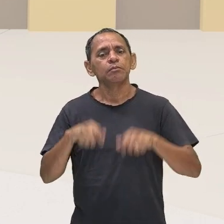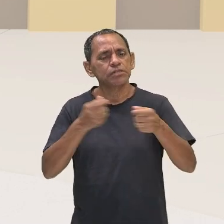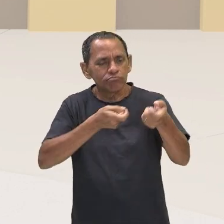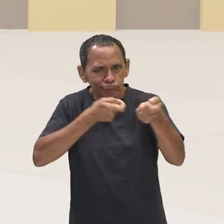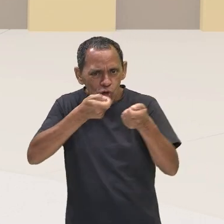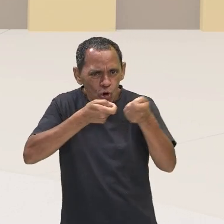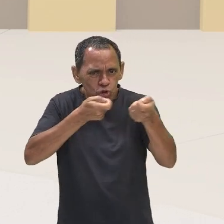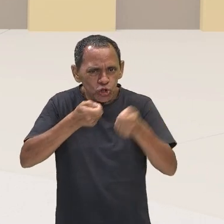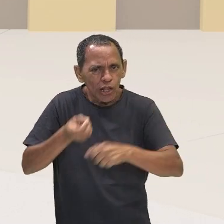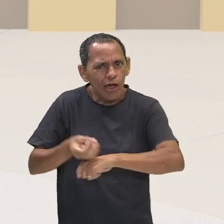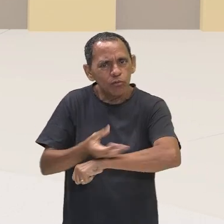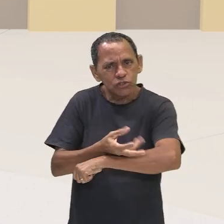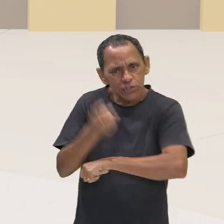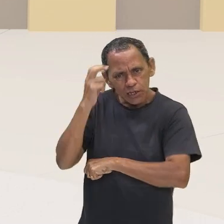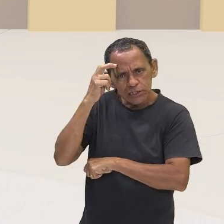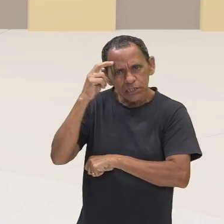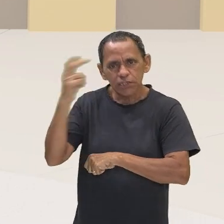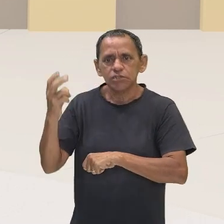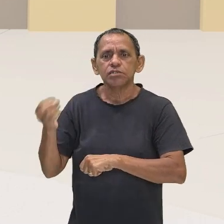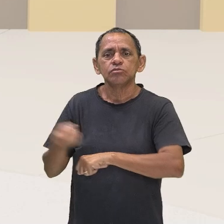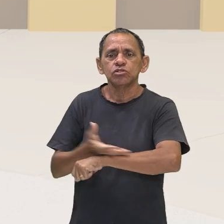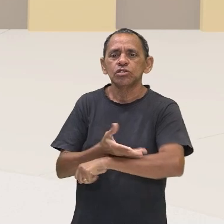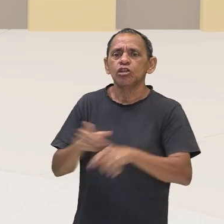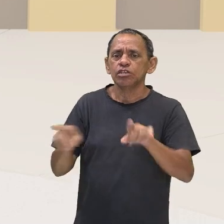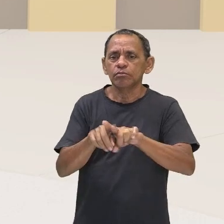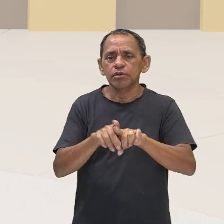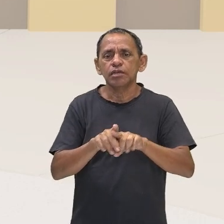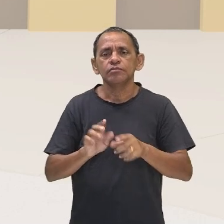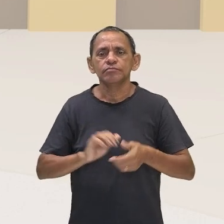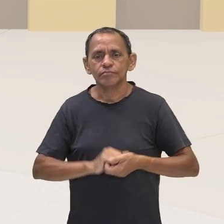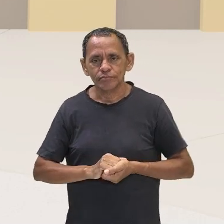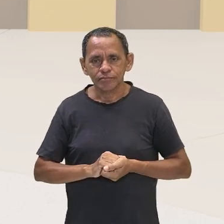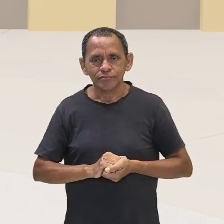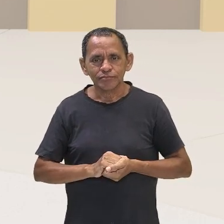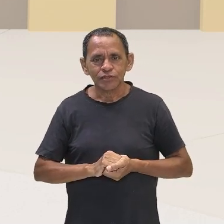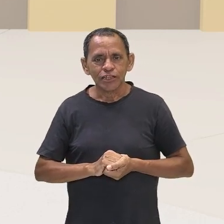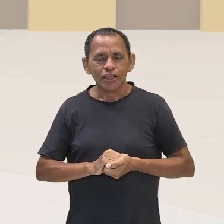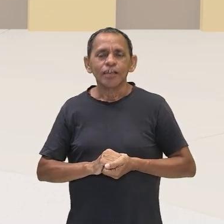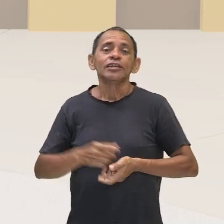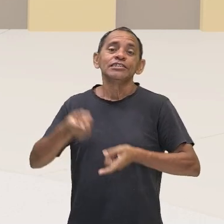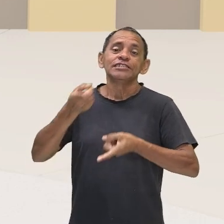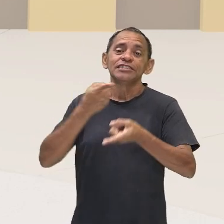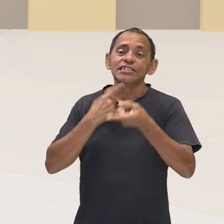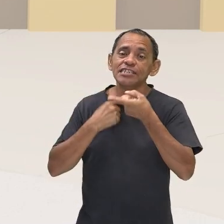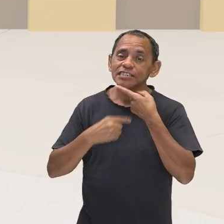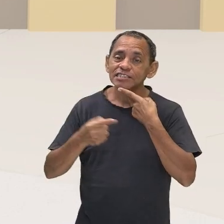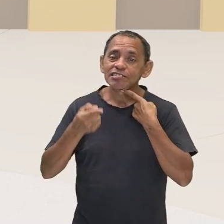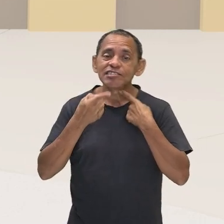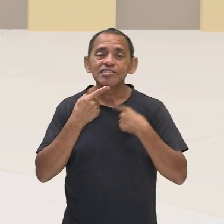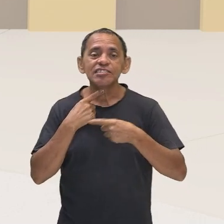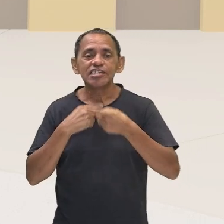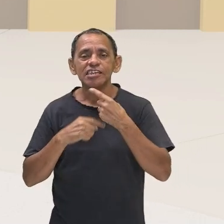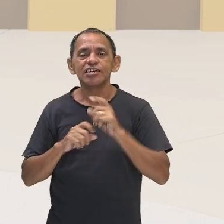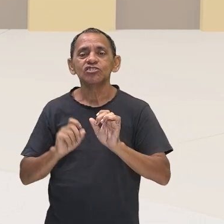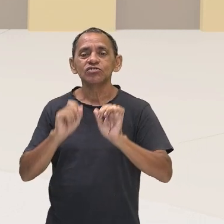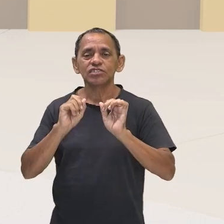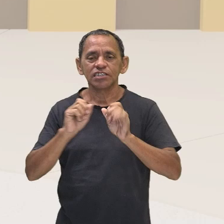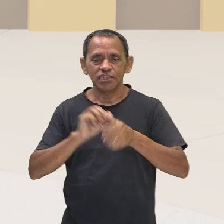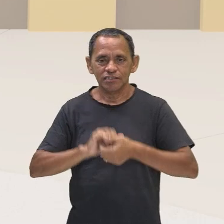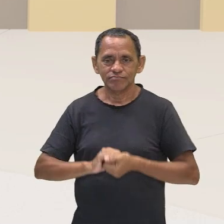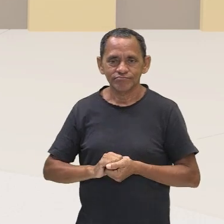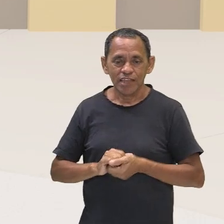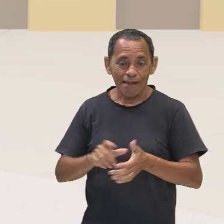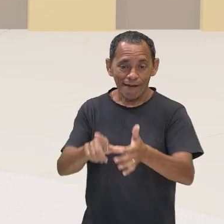nossa inteligência emocional. Exercitar a força de vontade diante do desejo de desistir. É